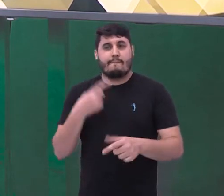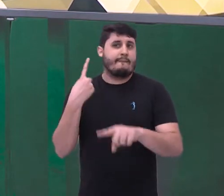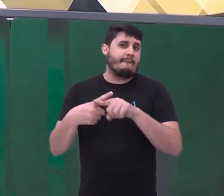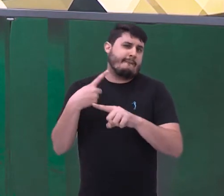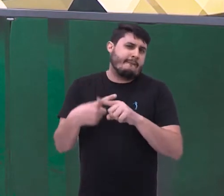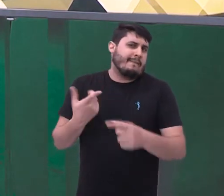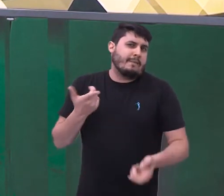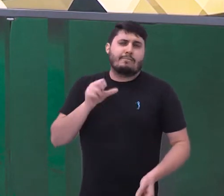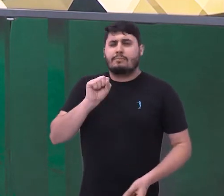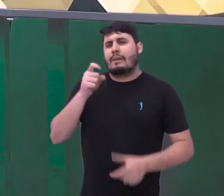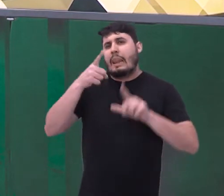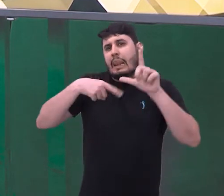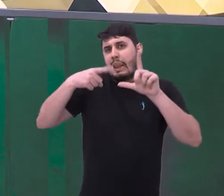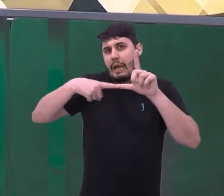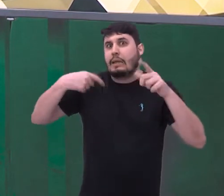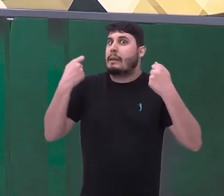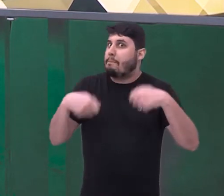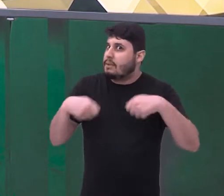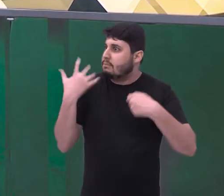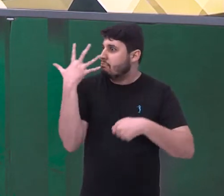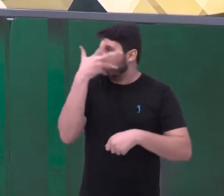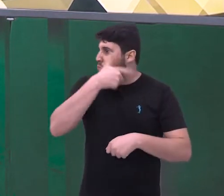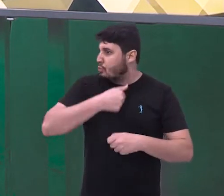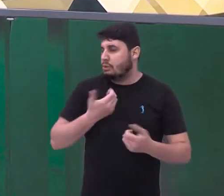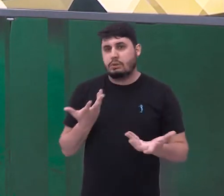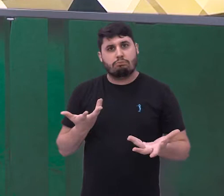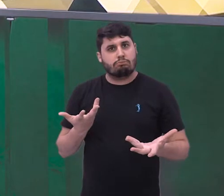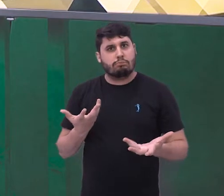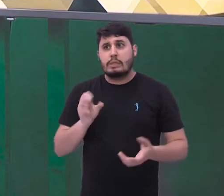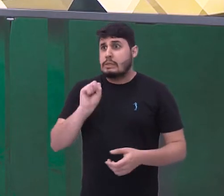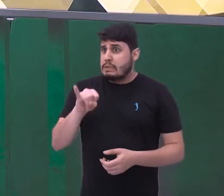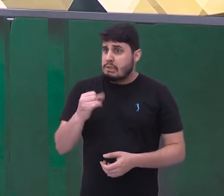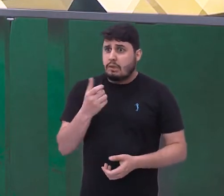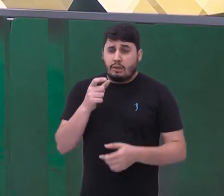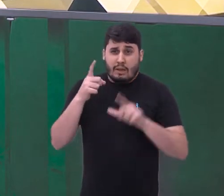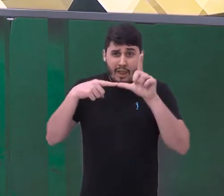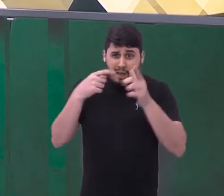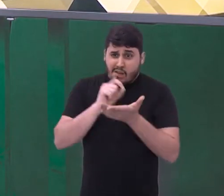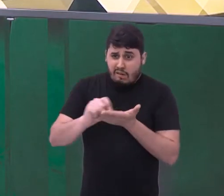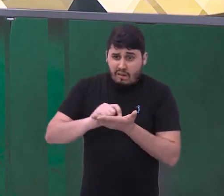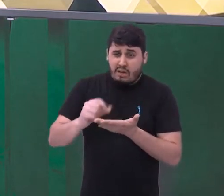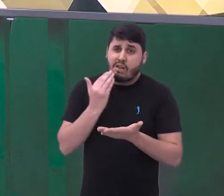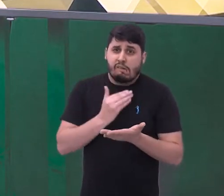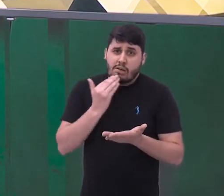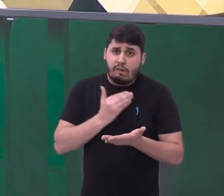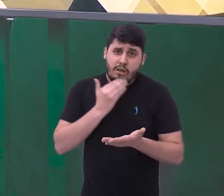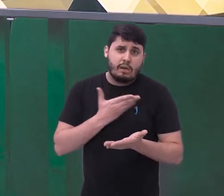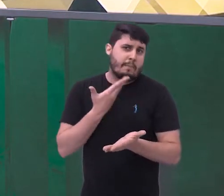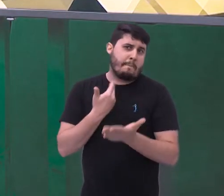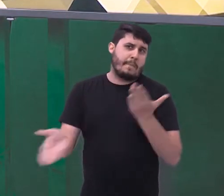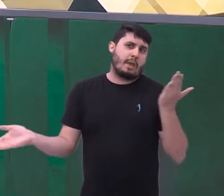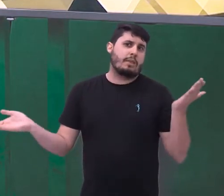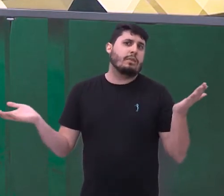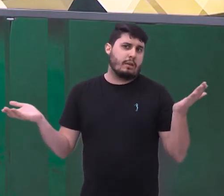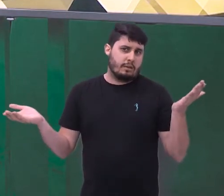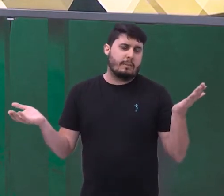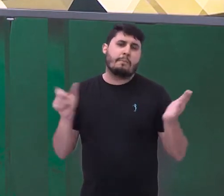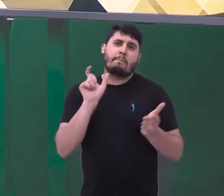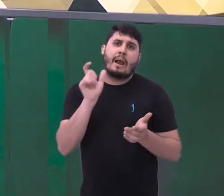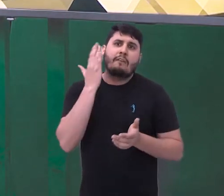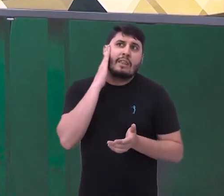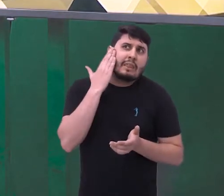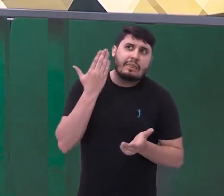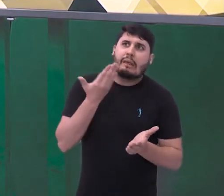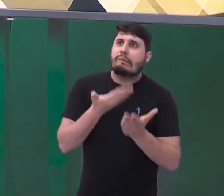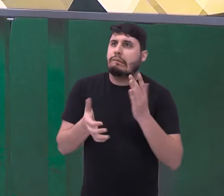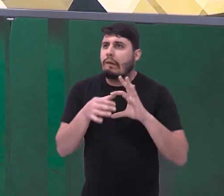também mais legível, porque a letra tem que ser legível, porque se você não escrever legível, você vai perder a palavra. Perdeu uma palavra,